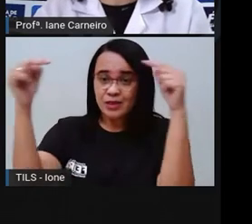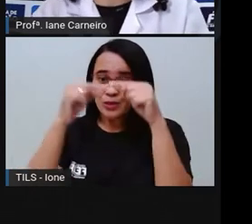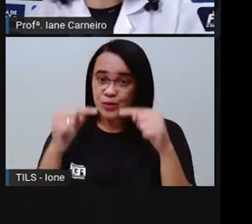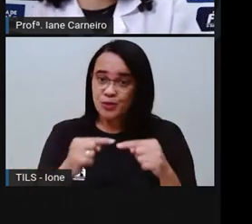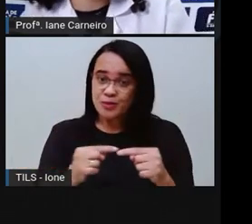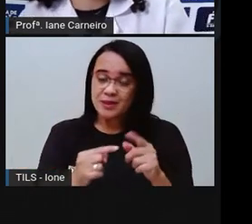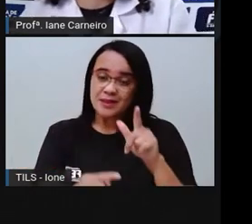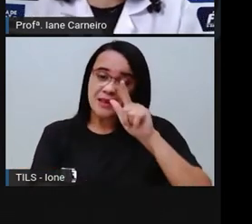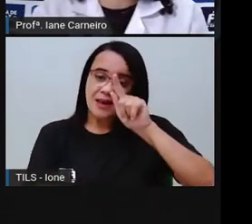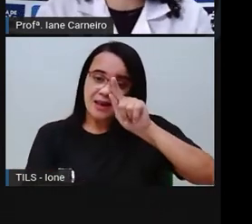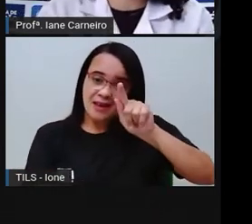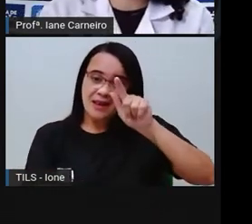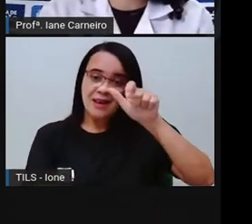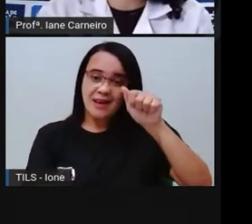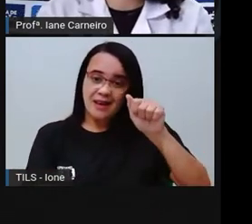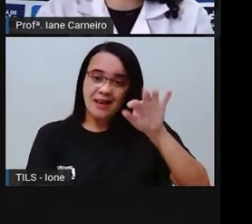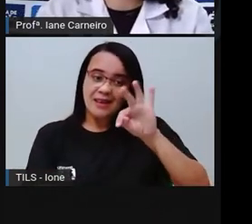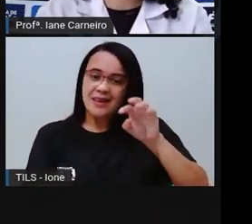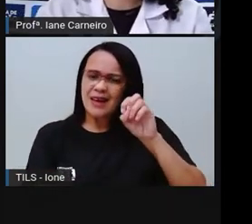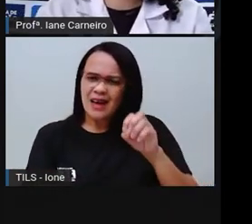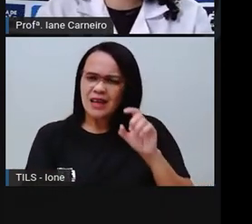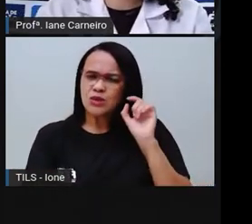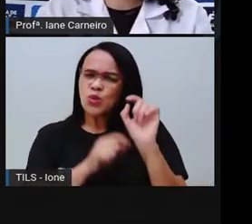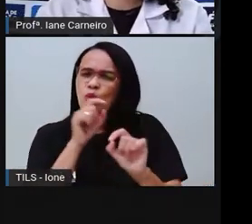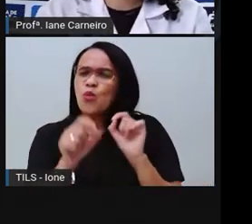qual palavra rima com gato